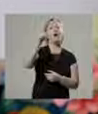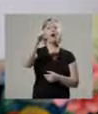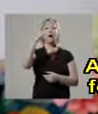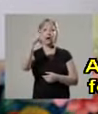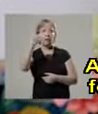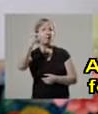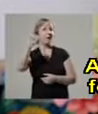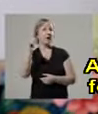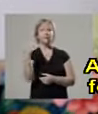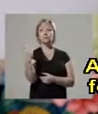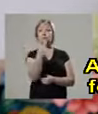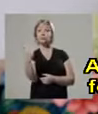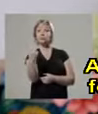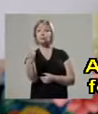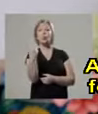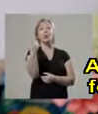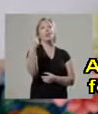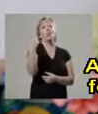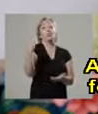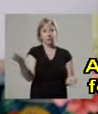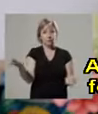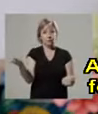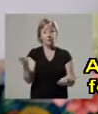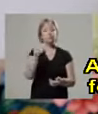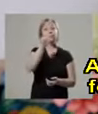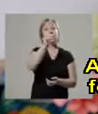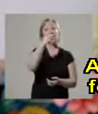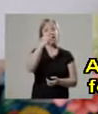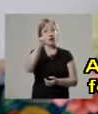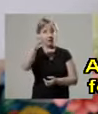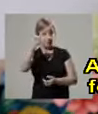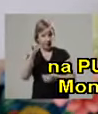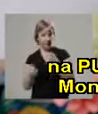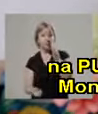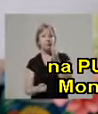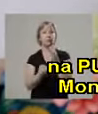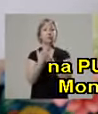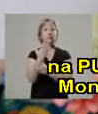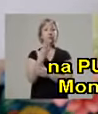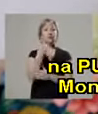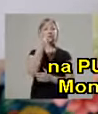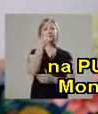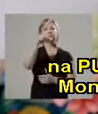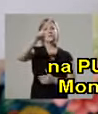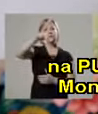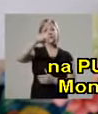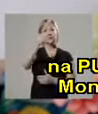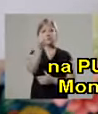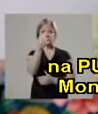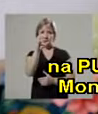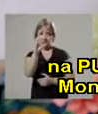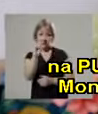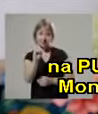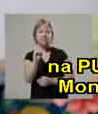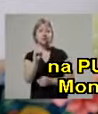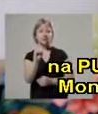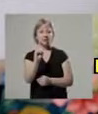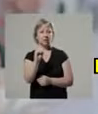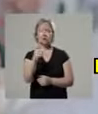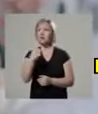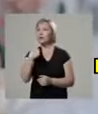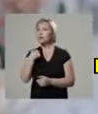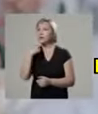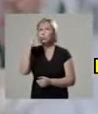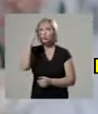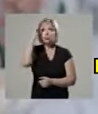APAI. A APAI de São Paulo foi fundada em 1960 na PUC de São Paulo, na Rua Monte Alegre, nas